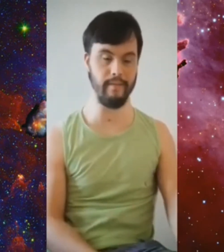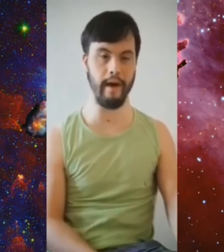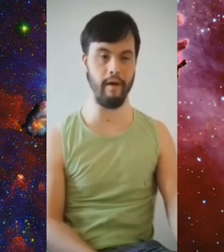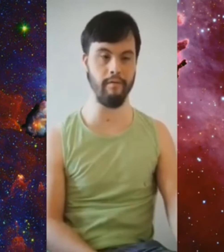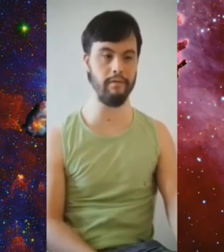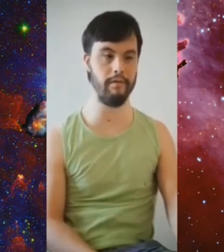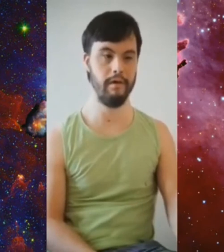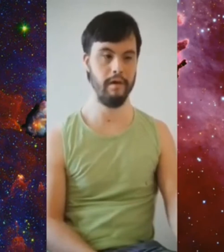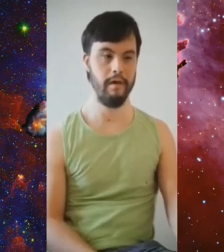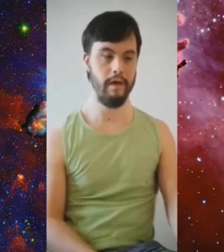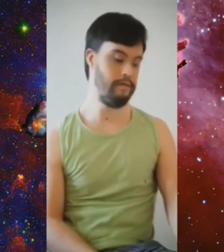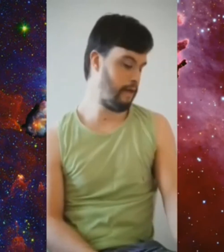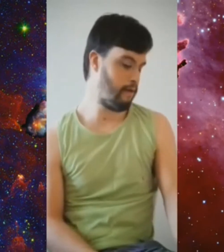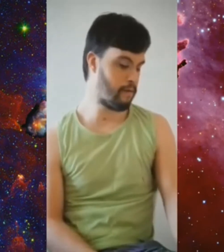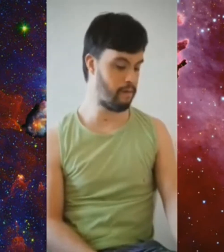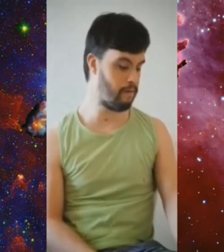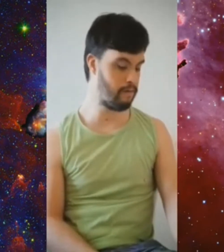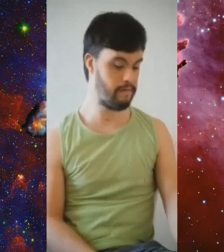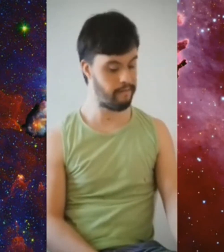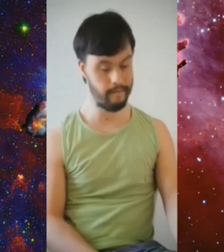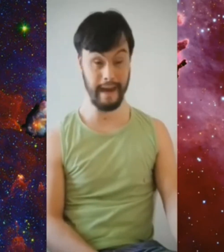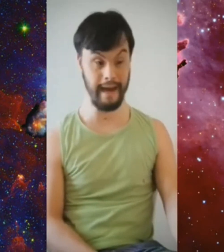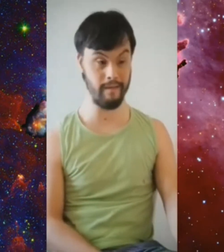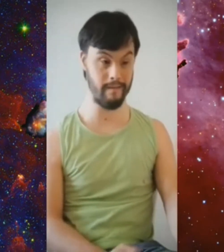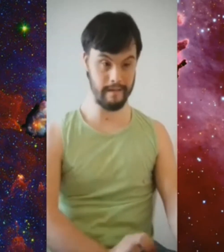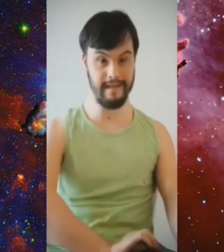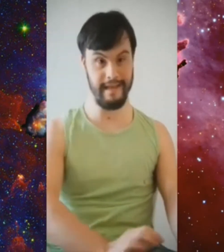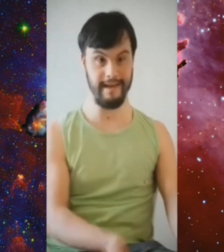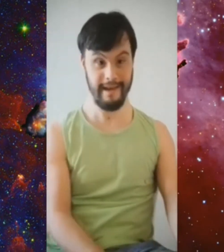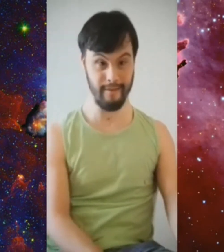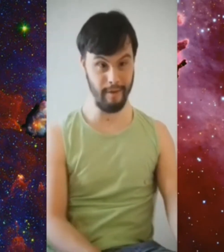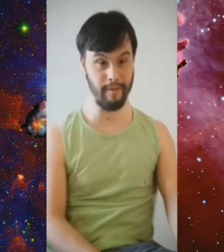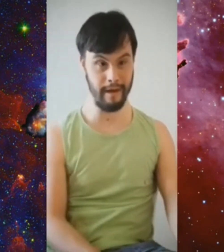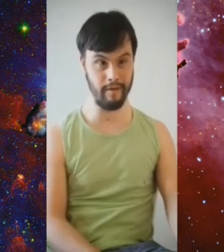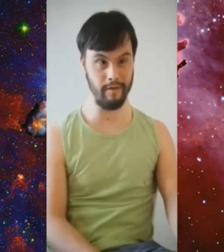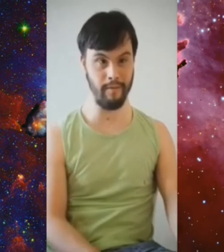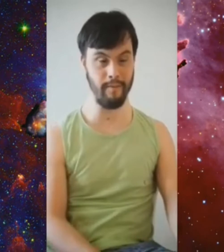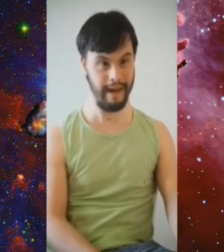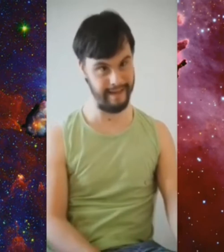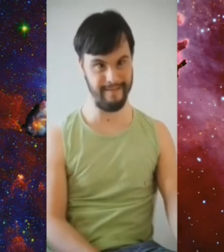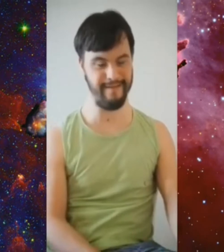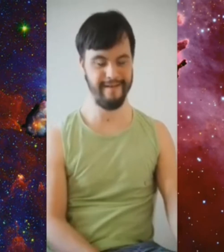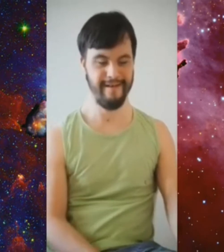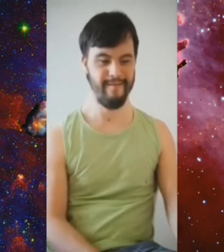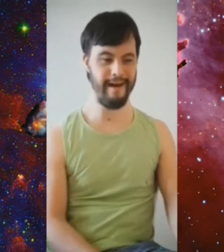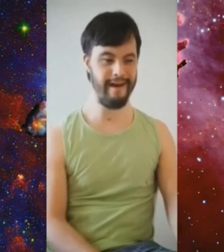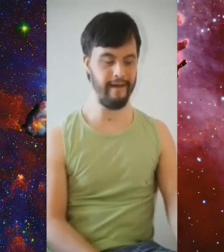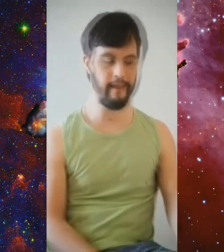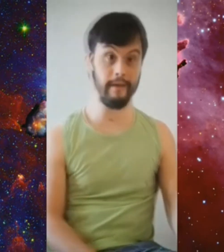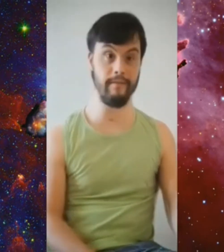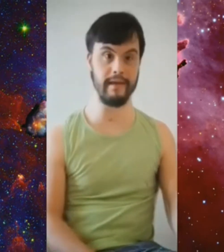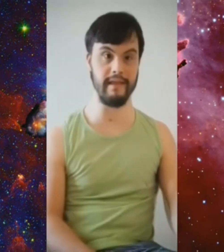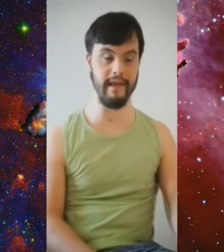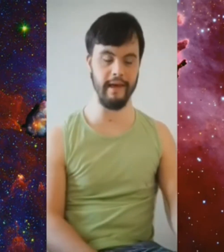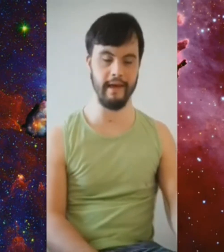eu estava com nas mãos, eu estava com. Braço, quer dizer, eu dobro o braço,